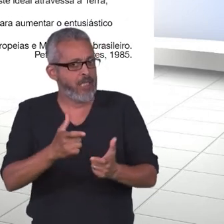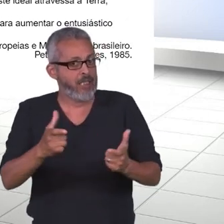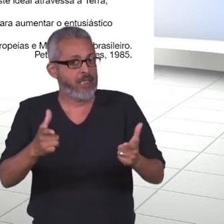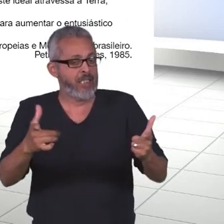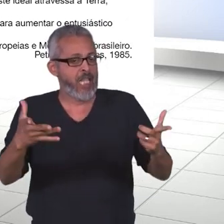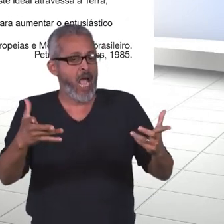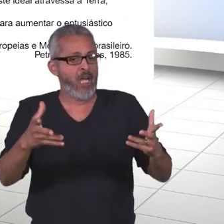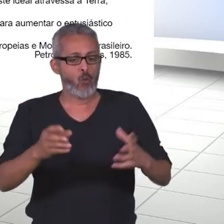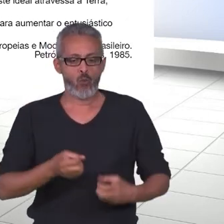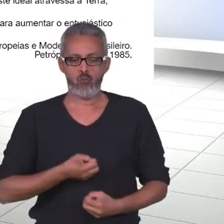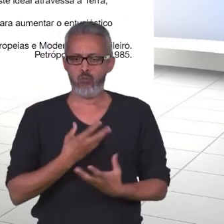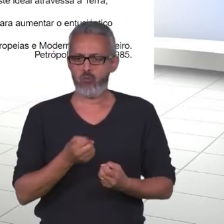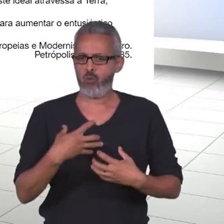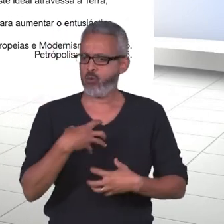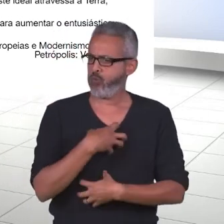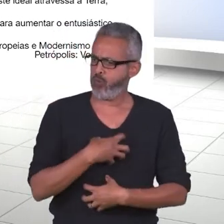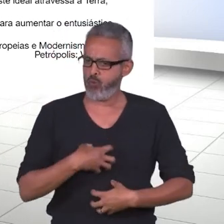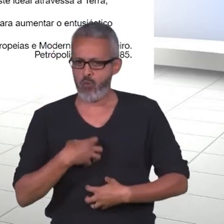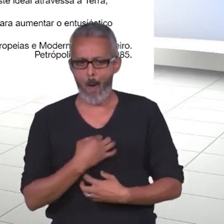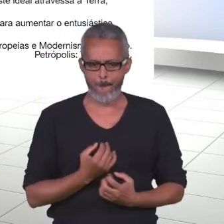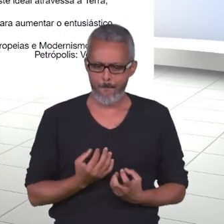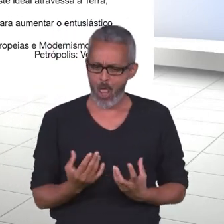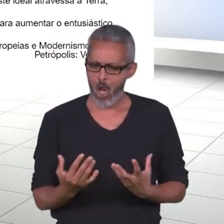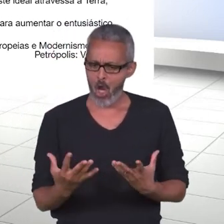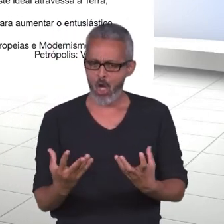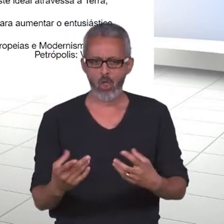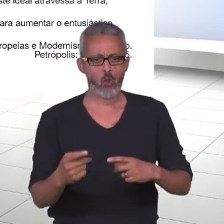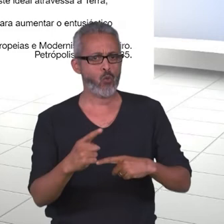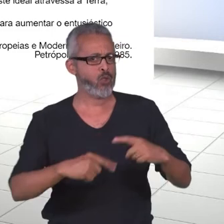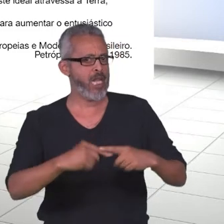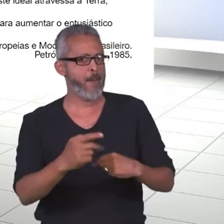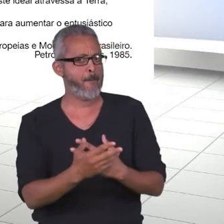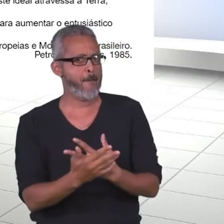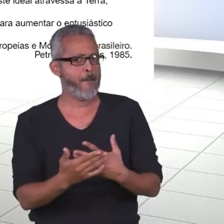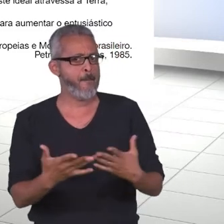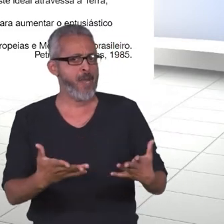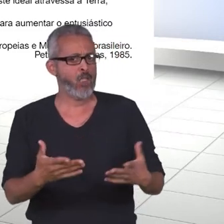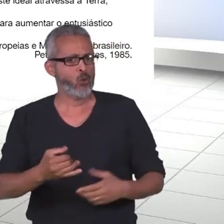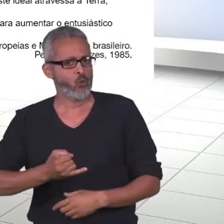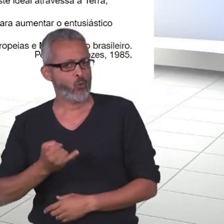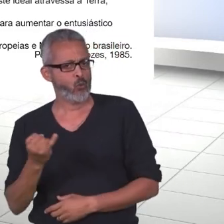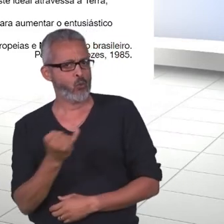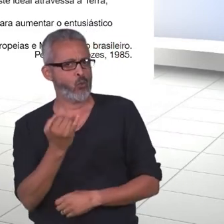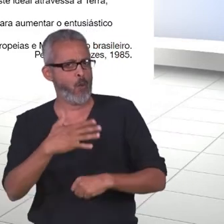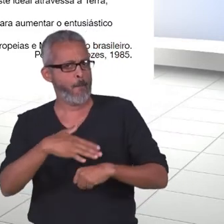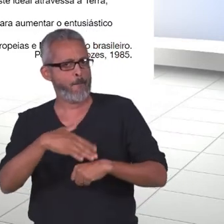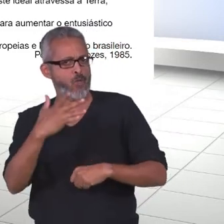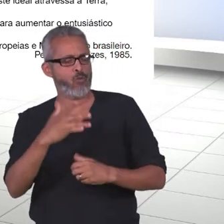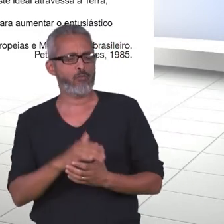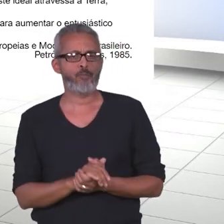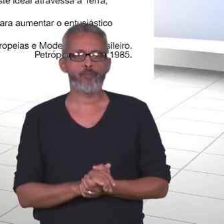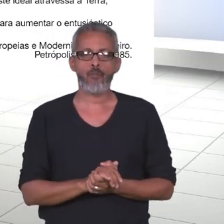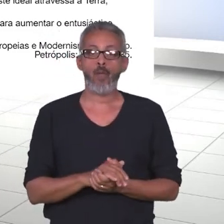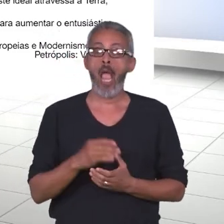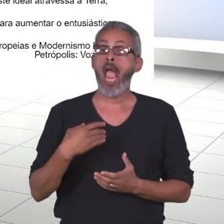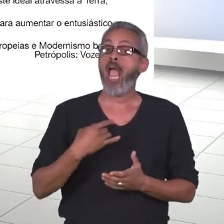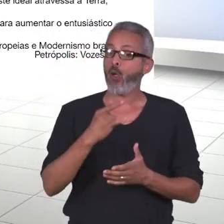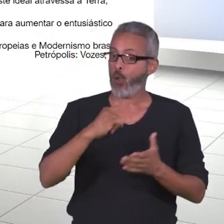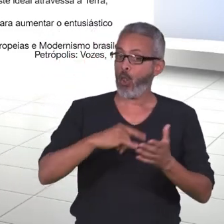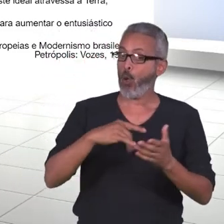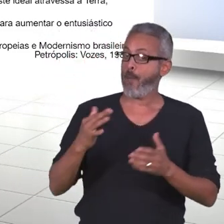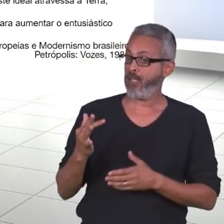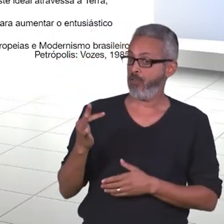a insônia febril, o passo da corrida, o salto mortal, o bofetão e o